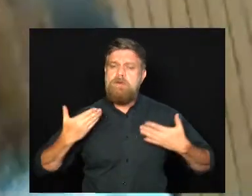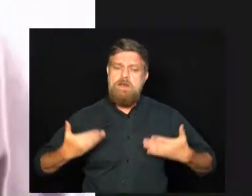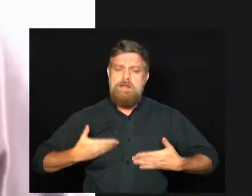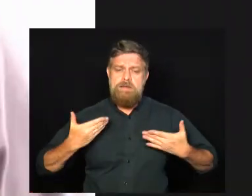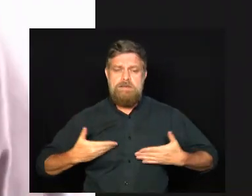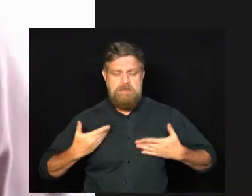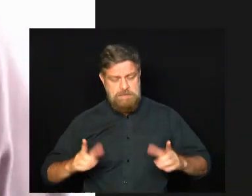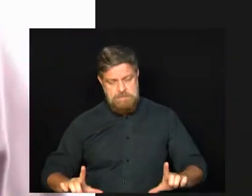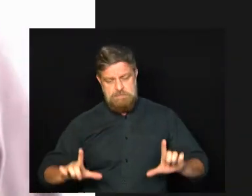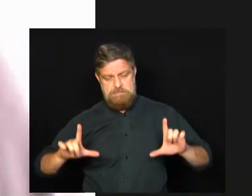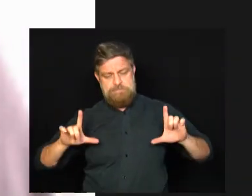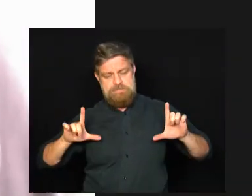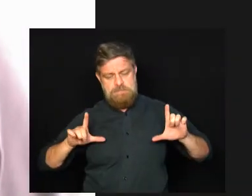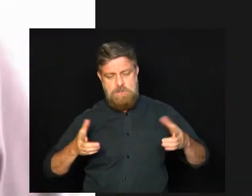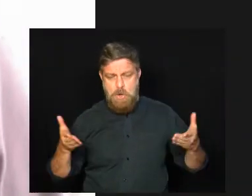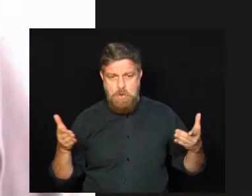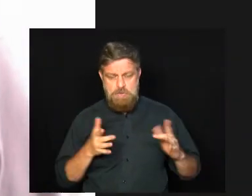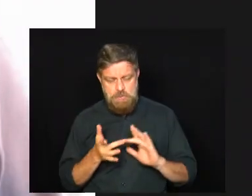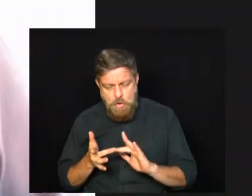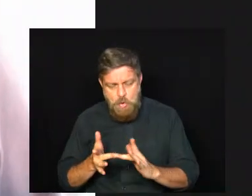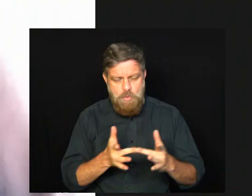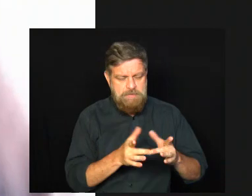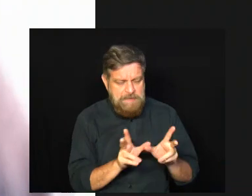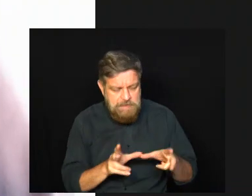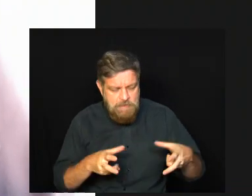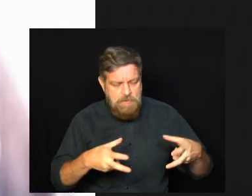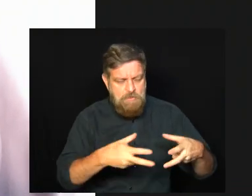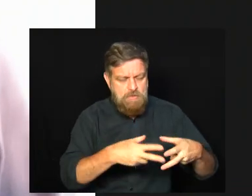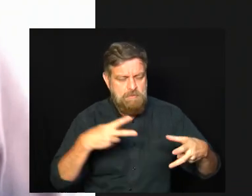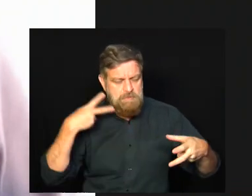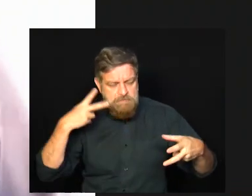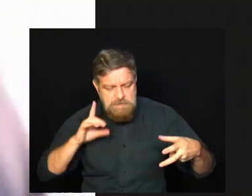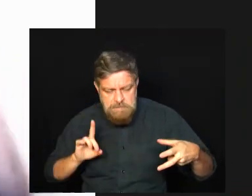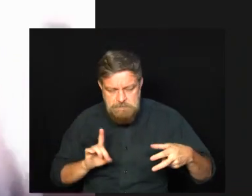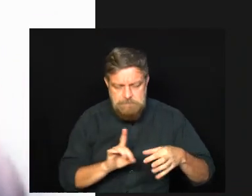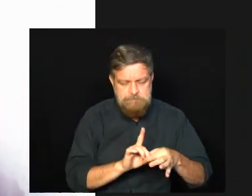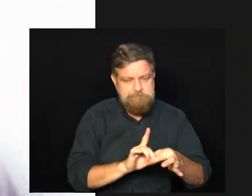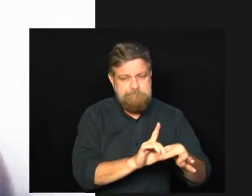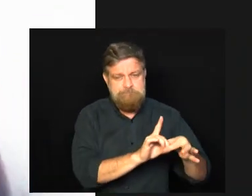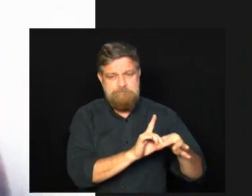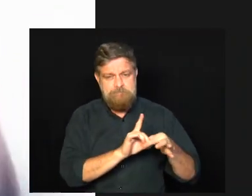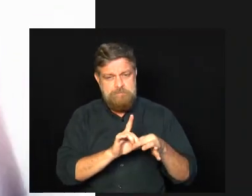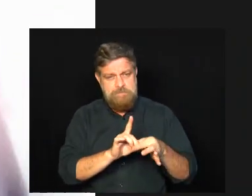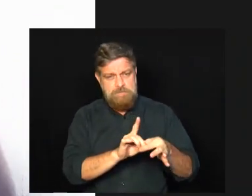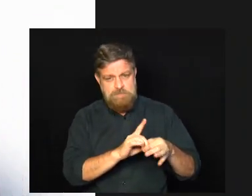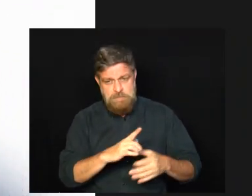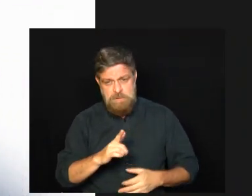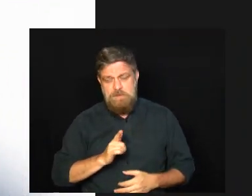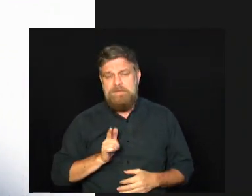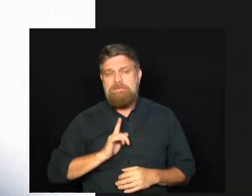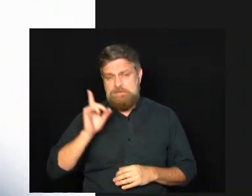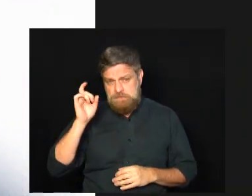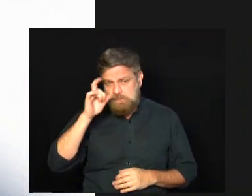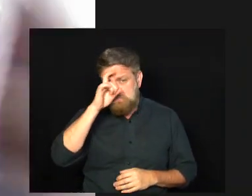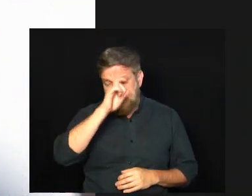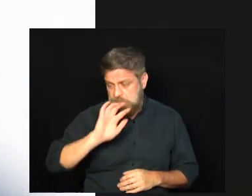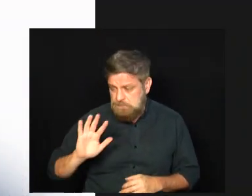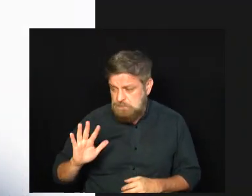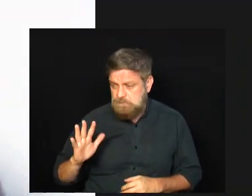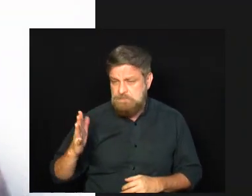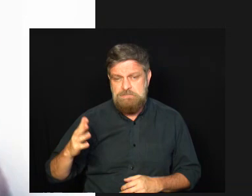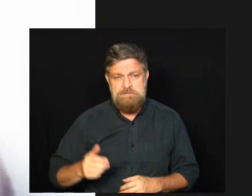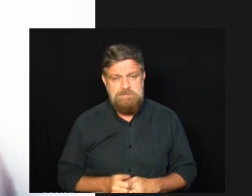estar hoje em contato com esta comissão. Até houve uma dificuldade logo no